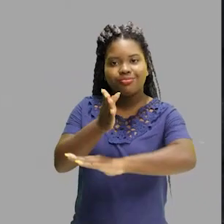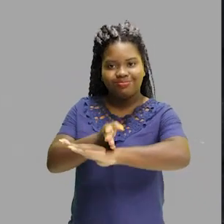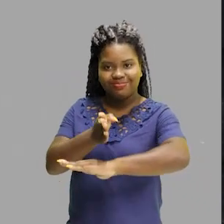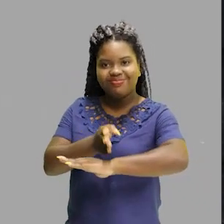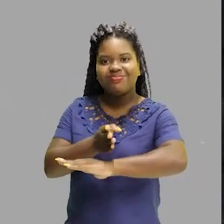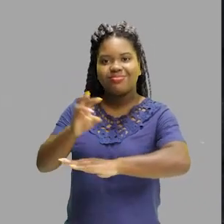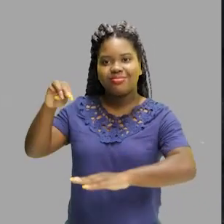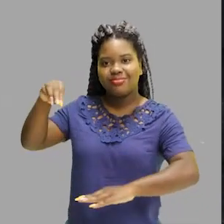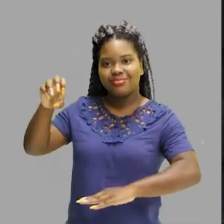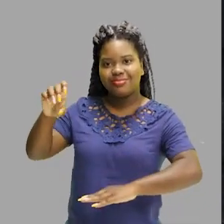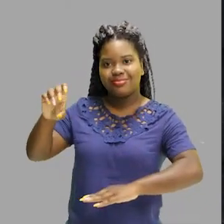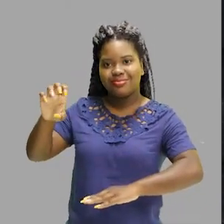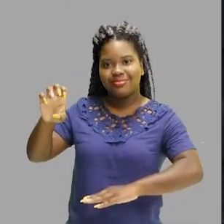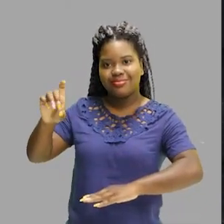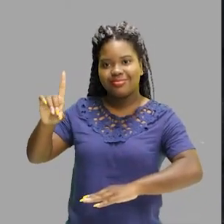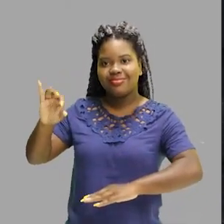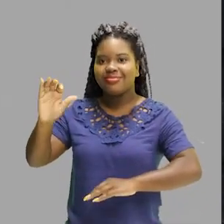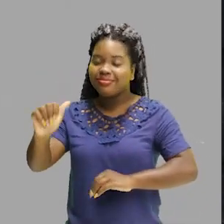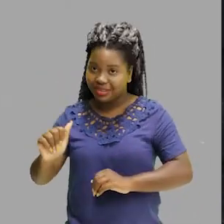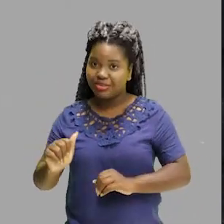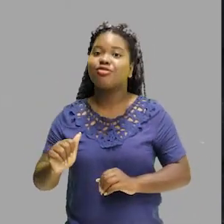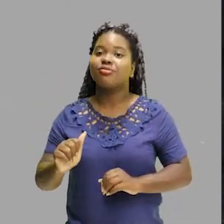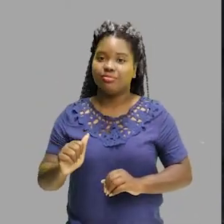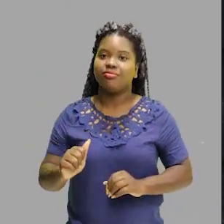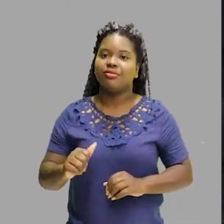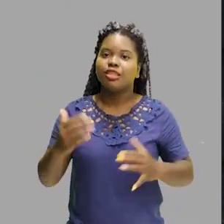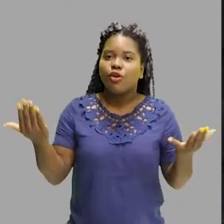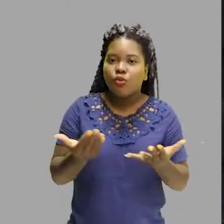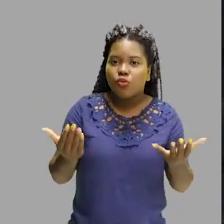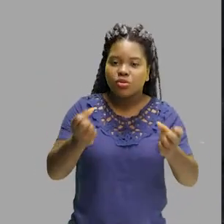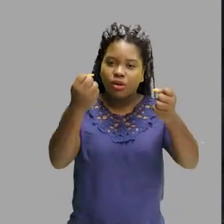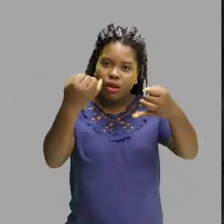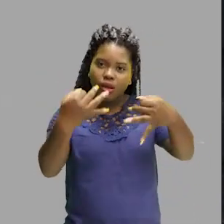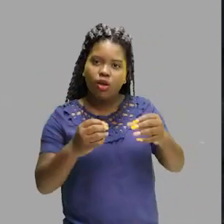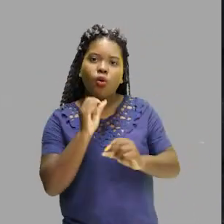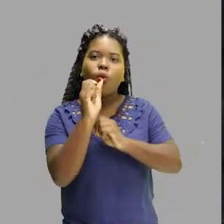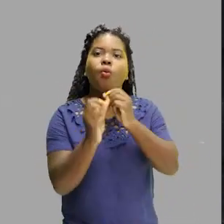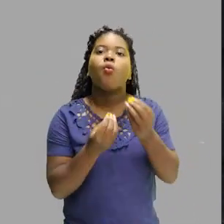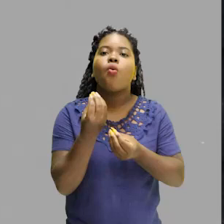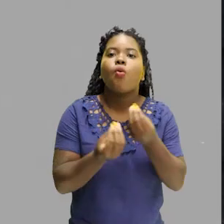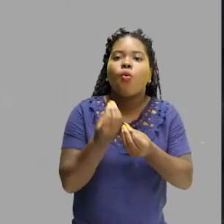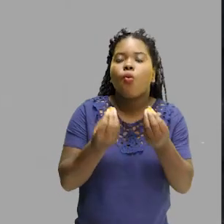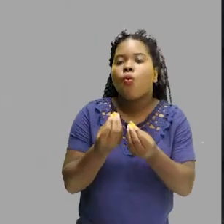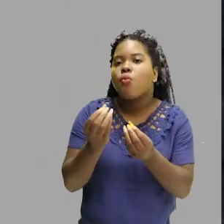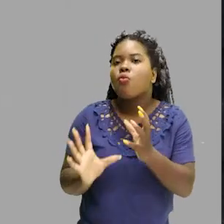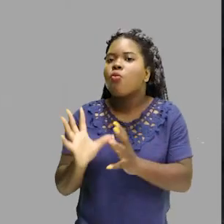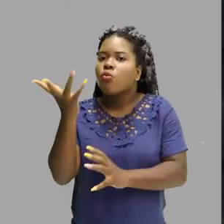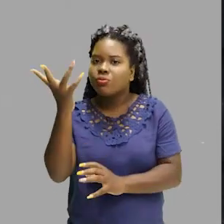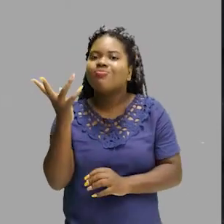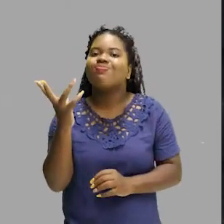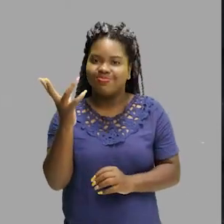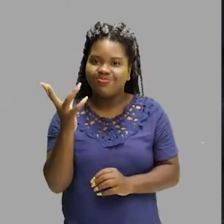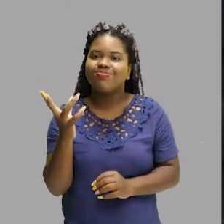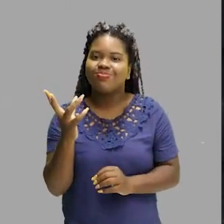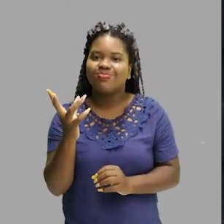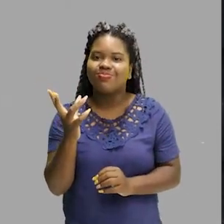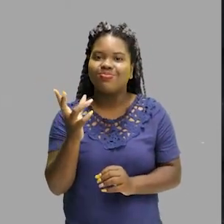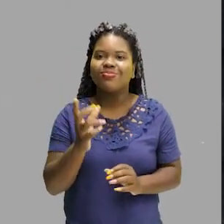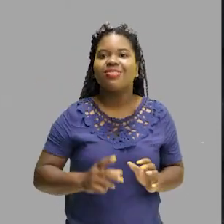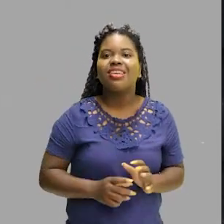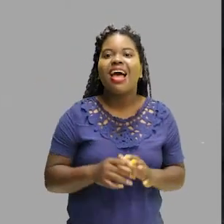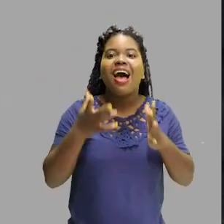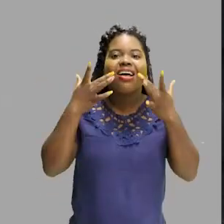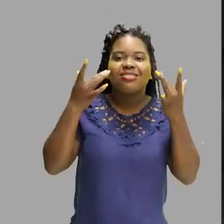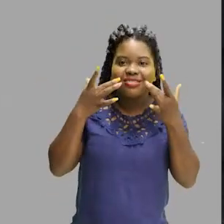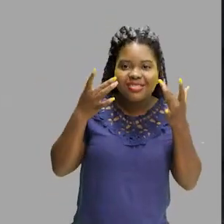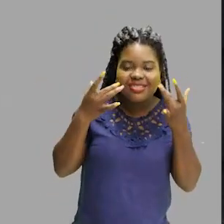Média e a gente vai falar desse teatro medieval, como começou, como eram as apresentações, as